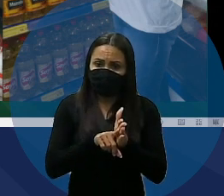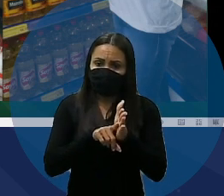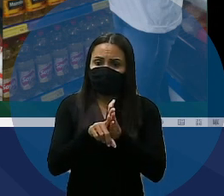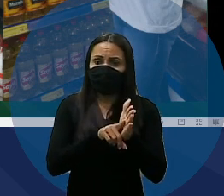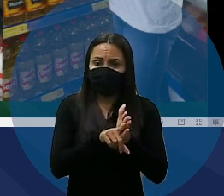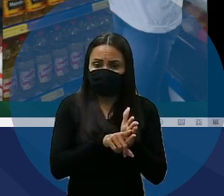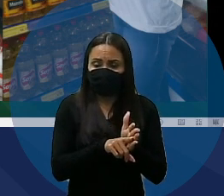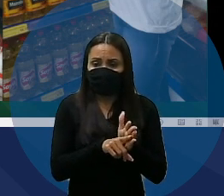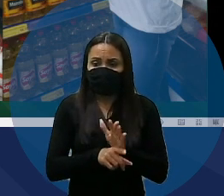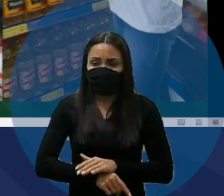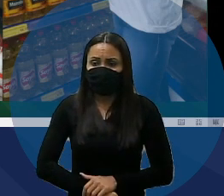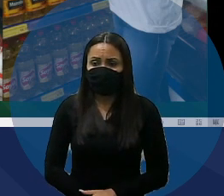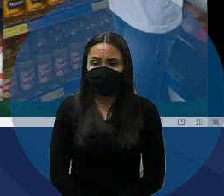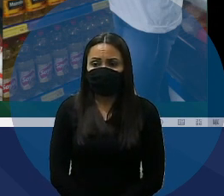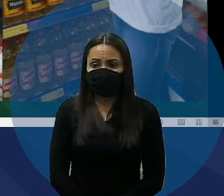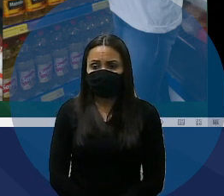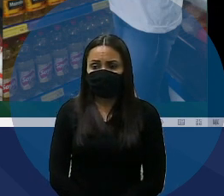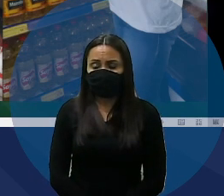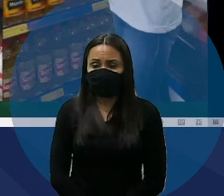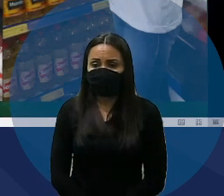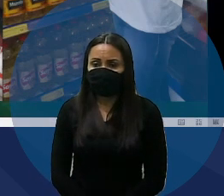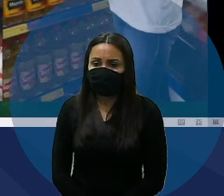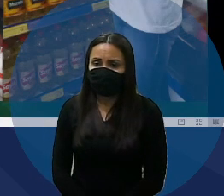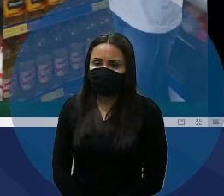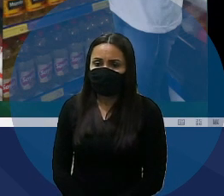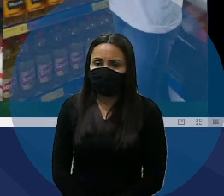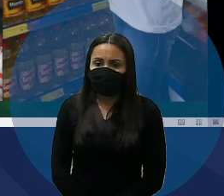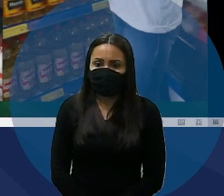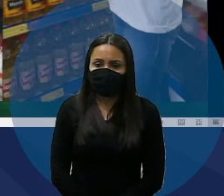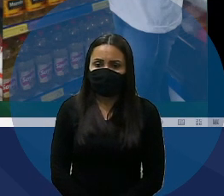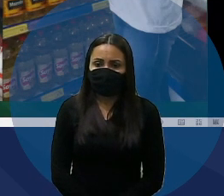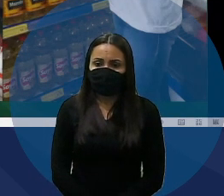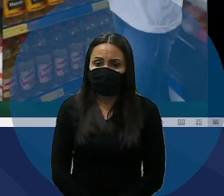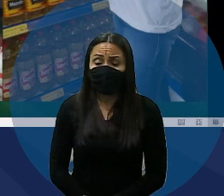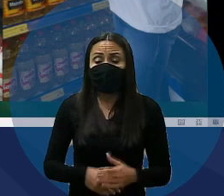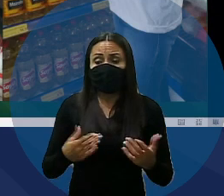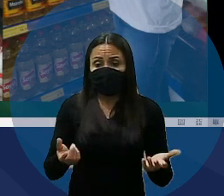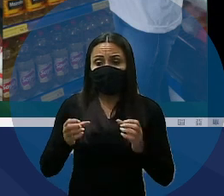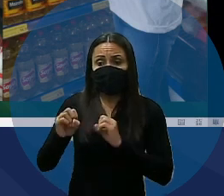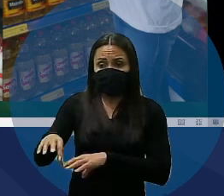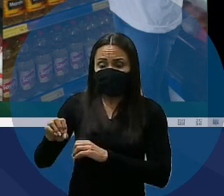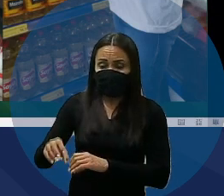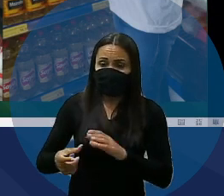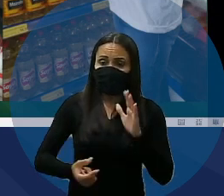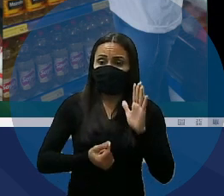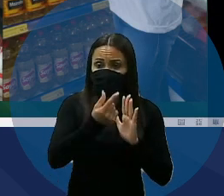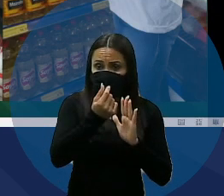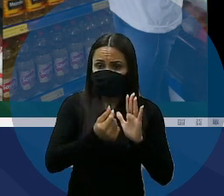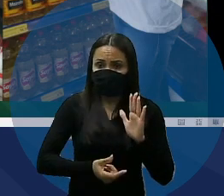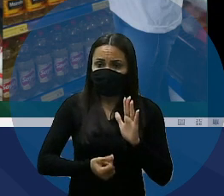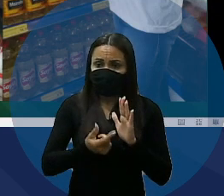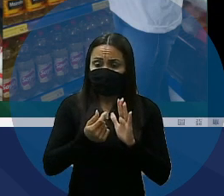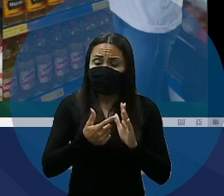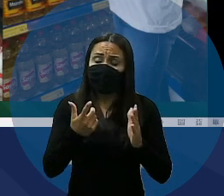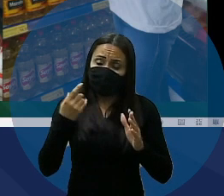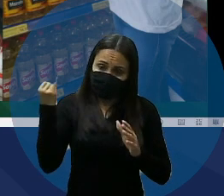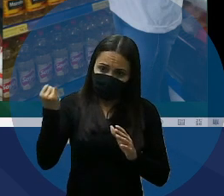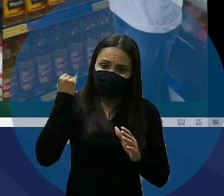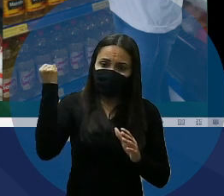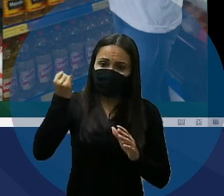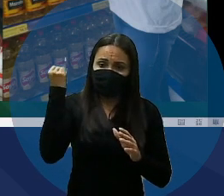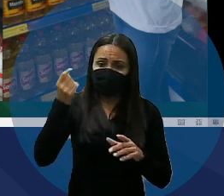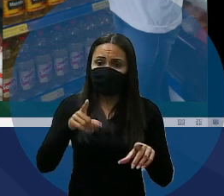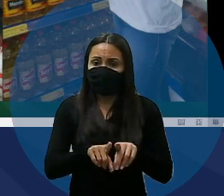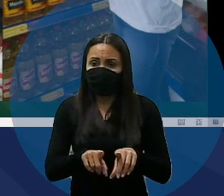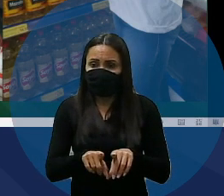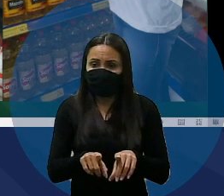pena. Enfim, vou falar porque a educação financeira é tão importante e essencial aprender o assunto